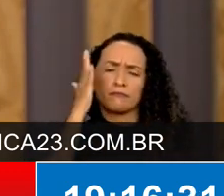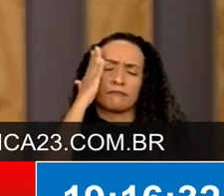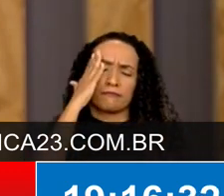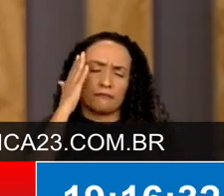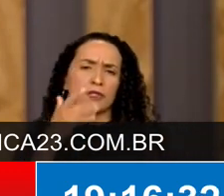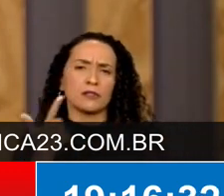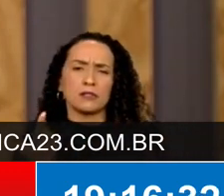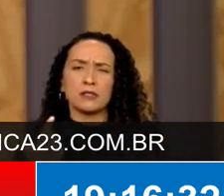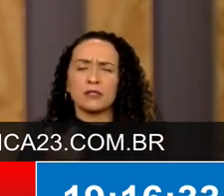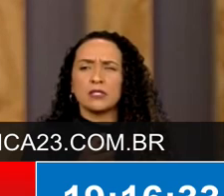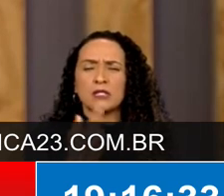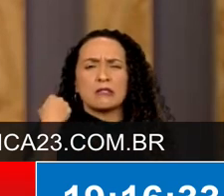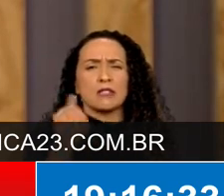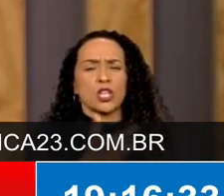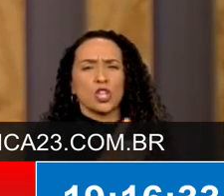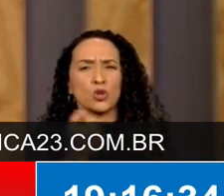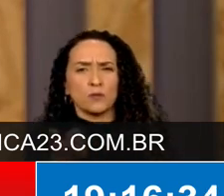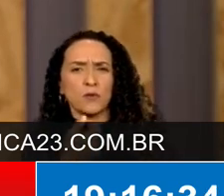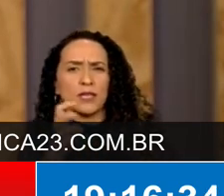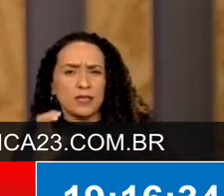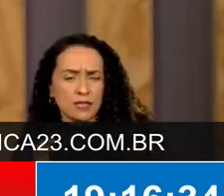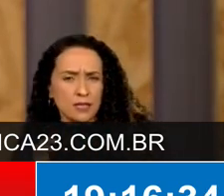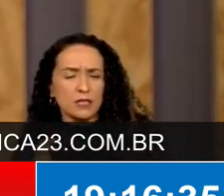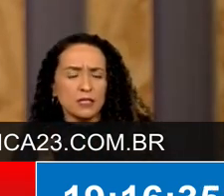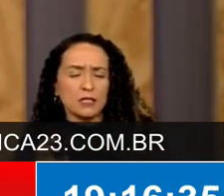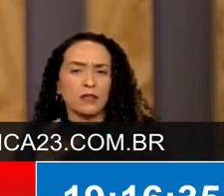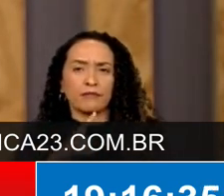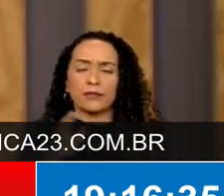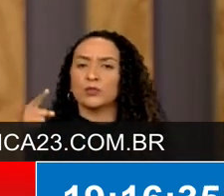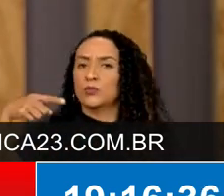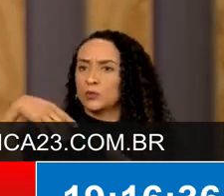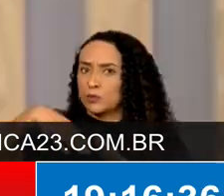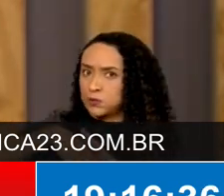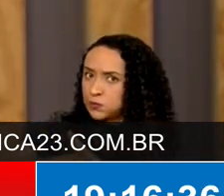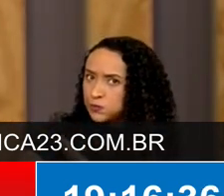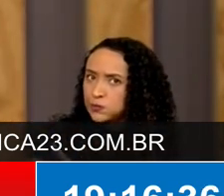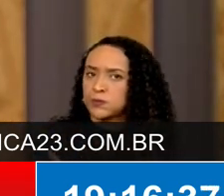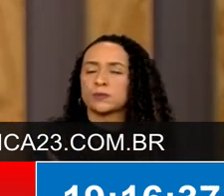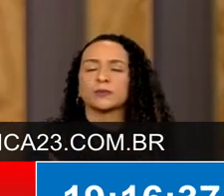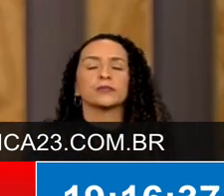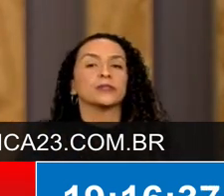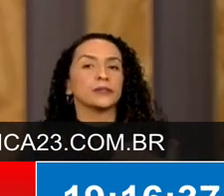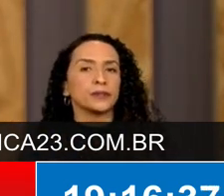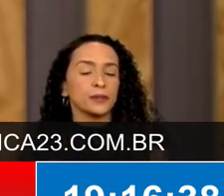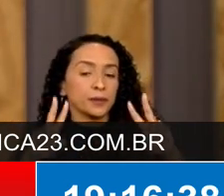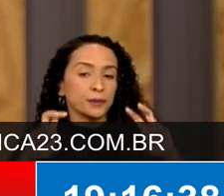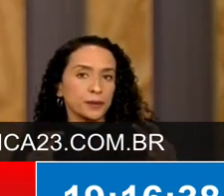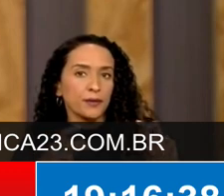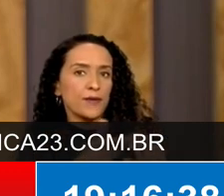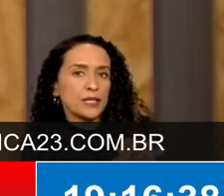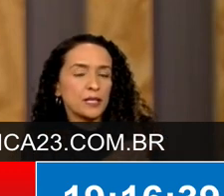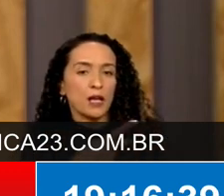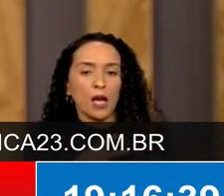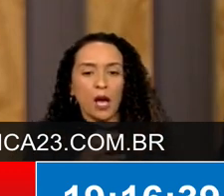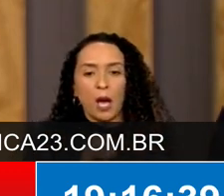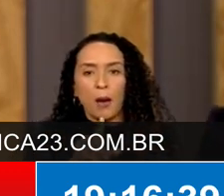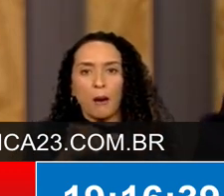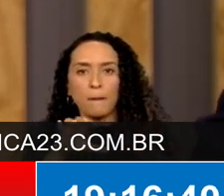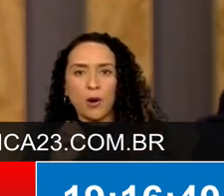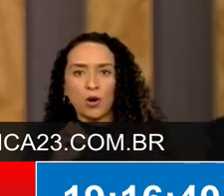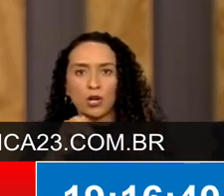desde 2015 vivemos uma queda nessa cobertura. No caso da vacina de